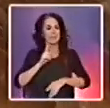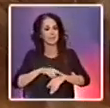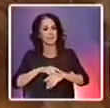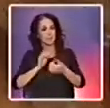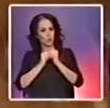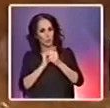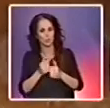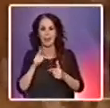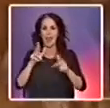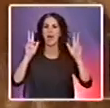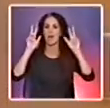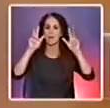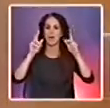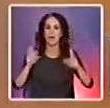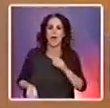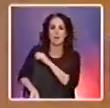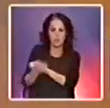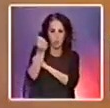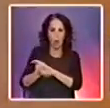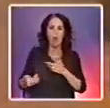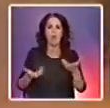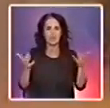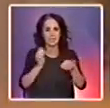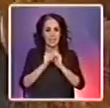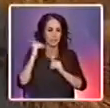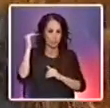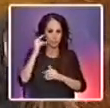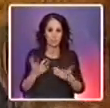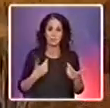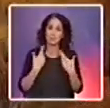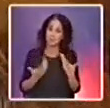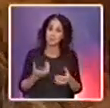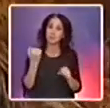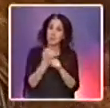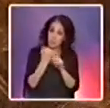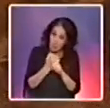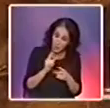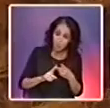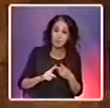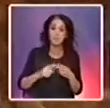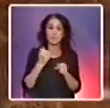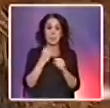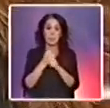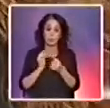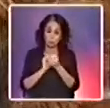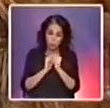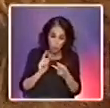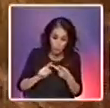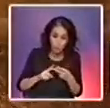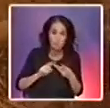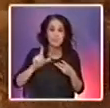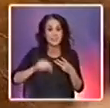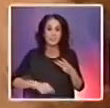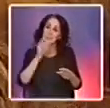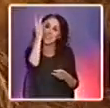Joga handball e é atleta de alto rendimento. Tenho os meus momentos para trabalhar, os momentos de handball. E também tenho os meus momentos